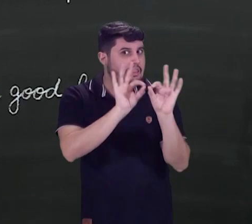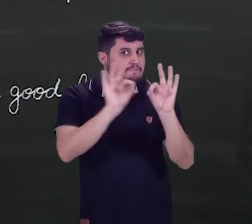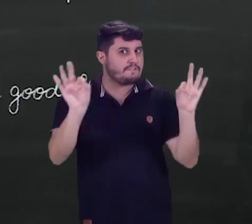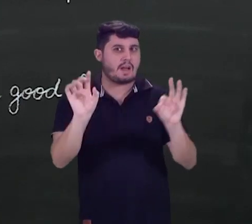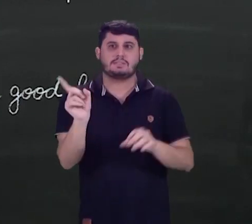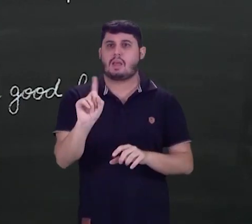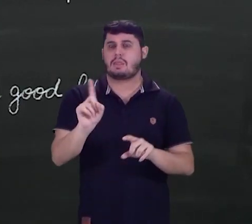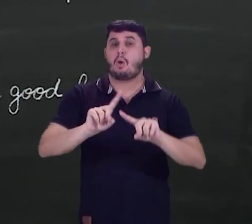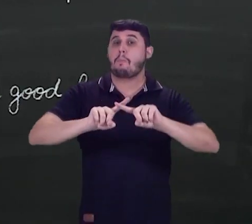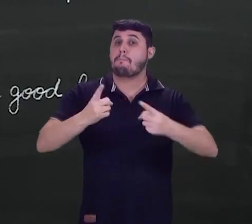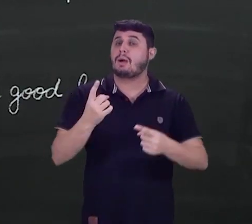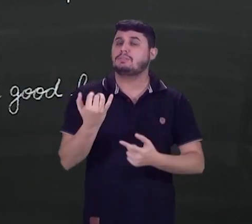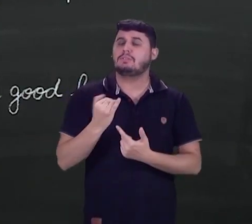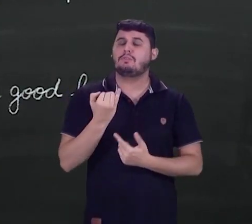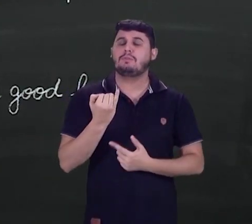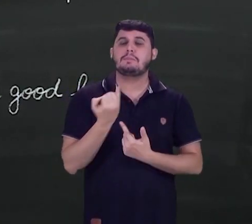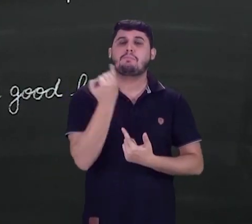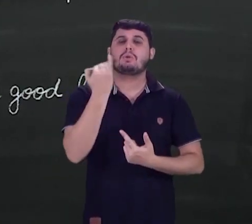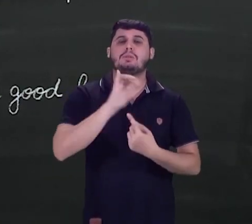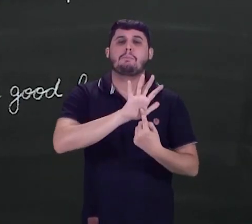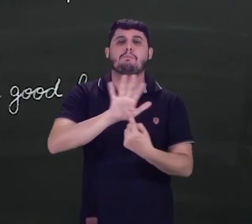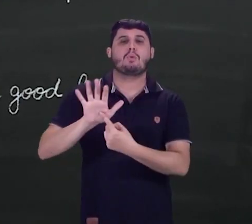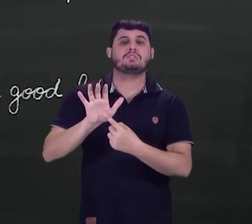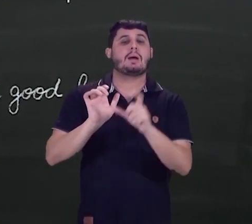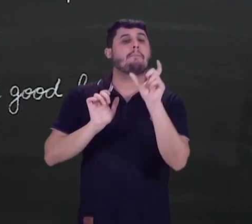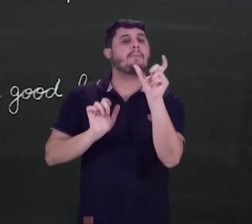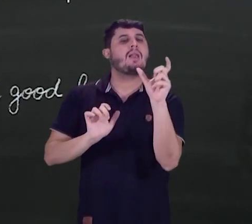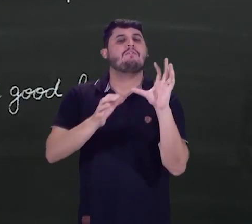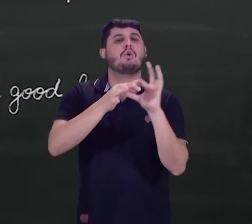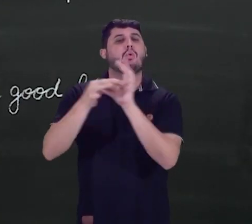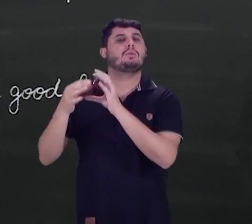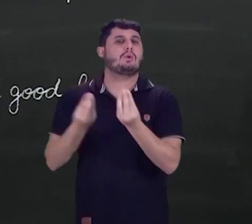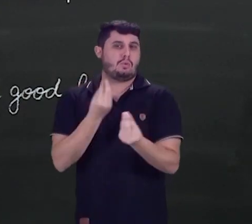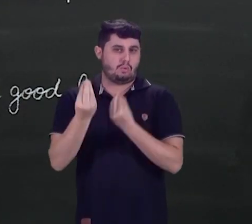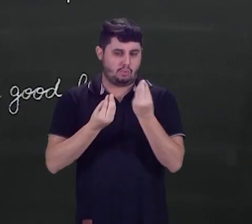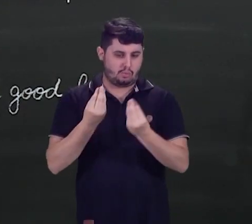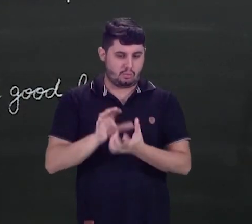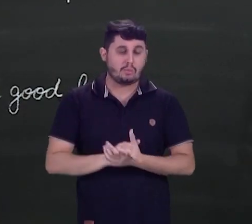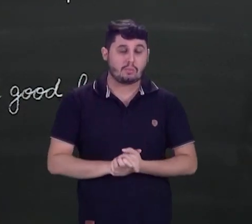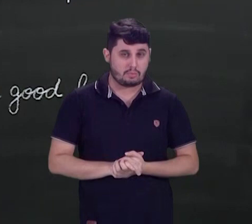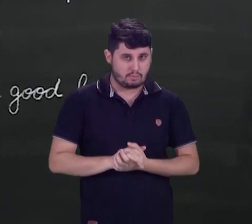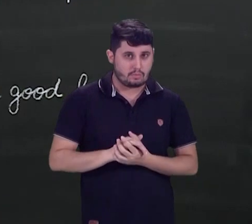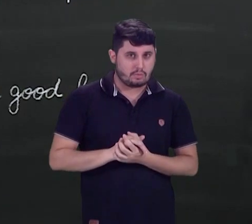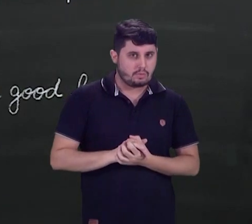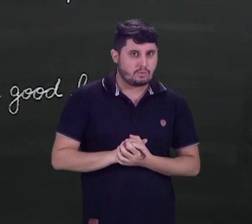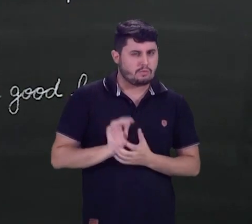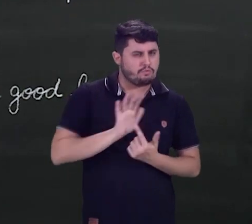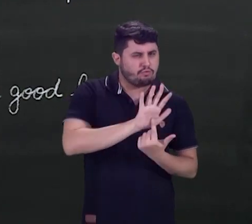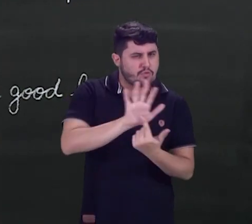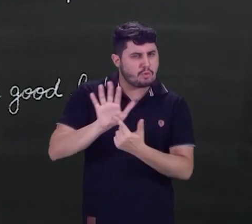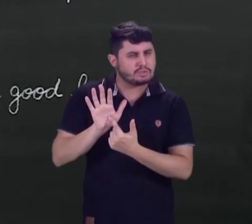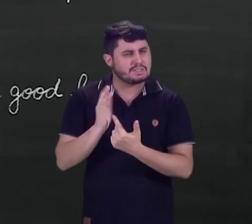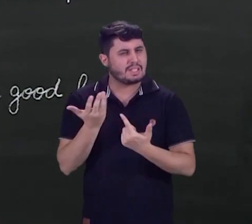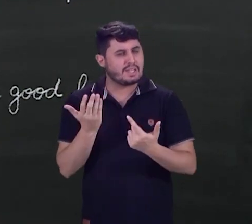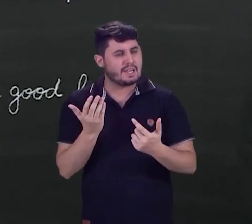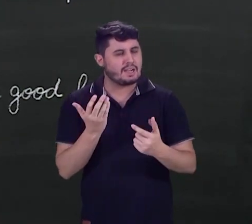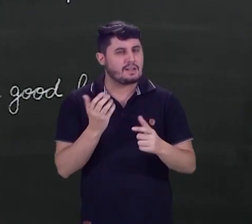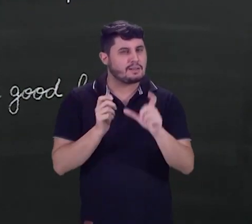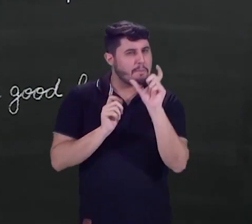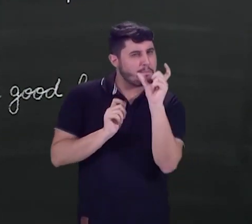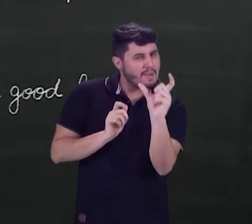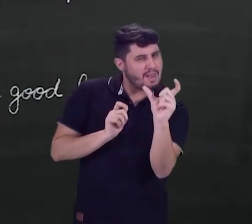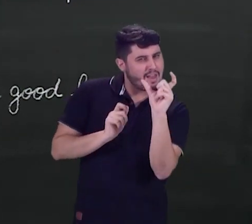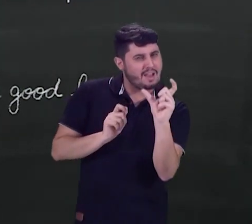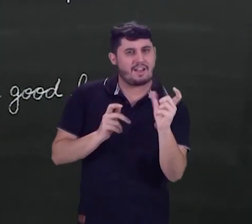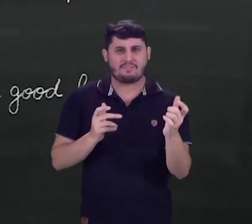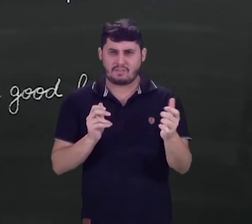eu preciso mostrar em que lugar ela pode aparecer. Inclusive, vou até mostrar algumas palavras transparentes, que